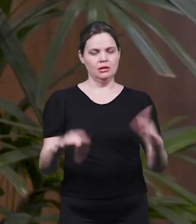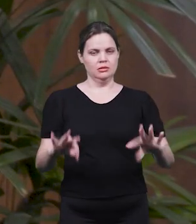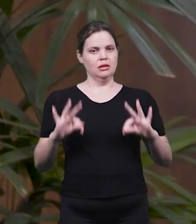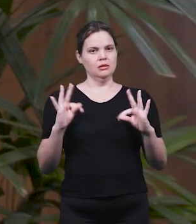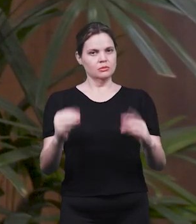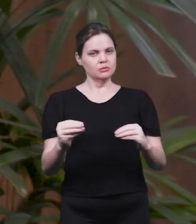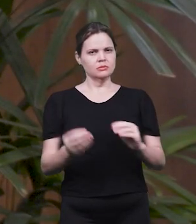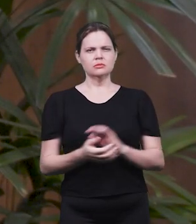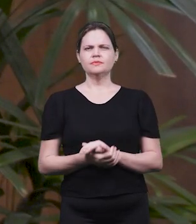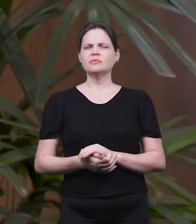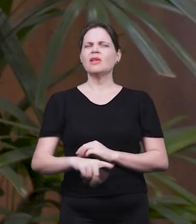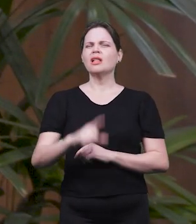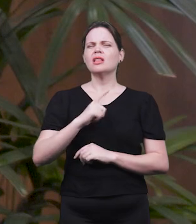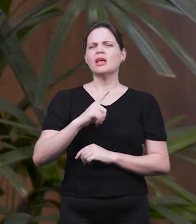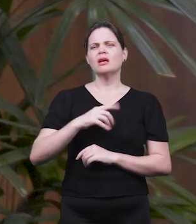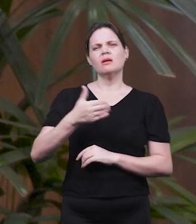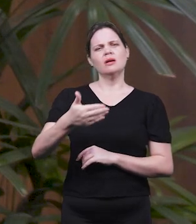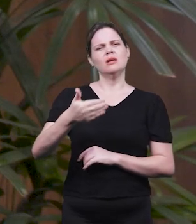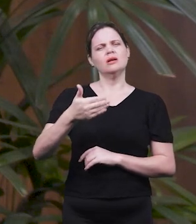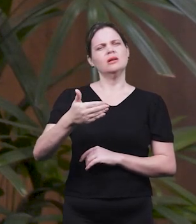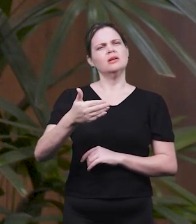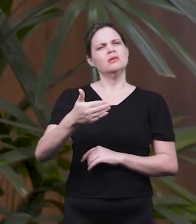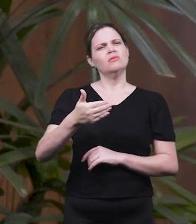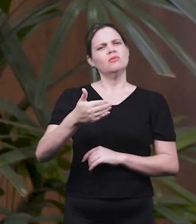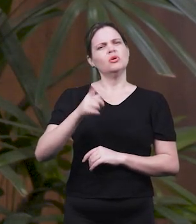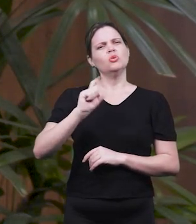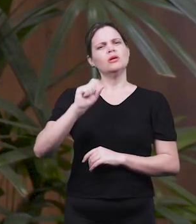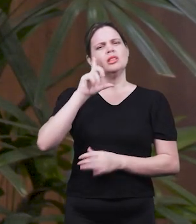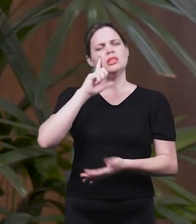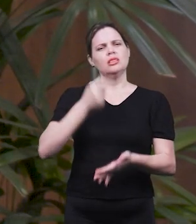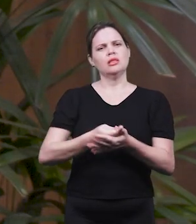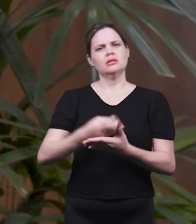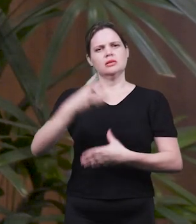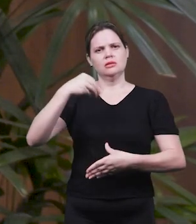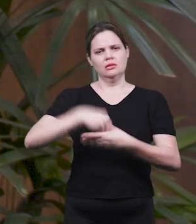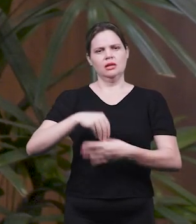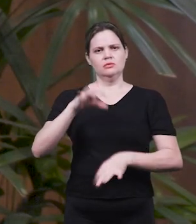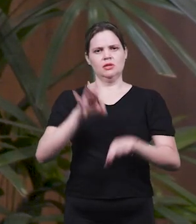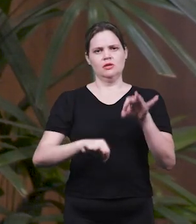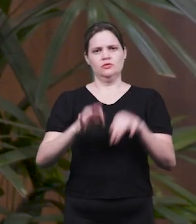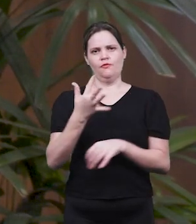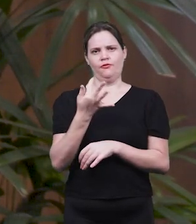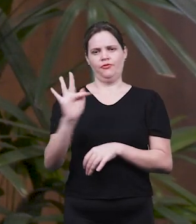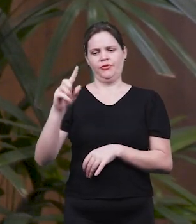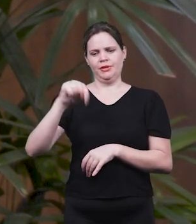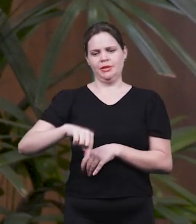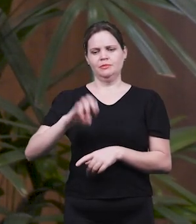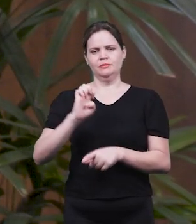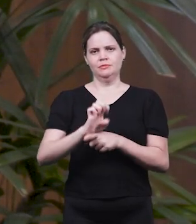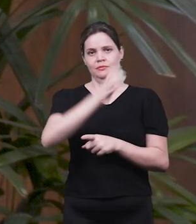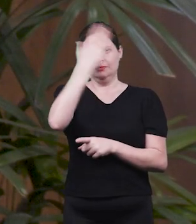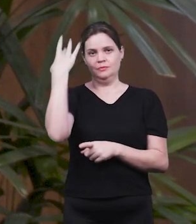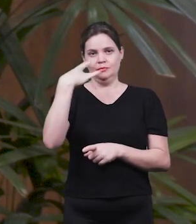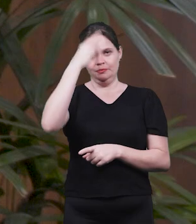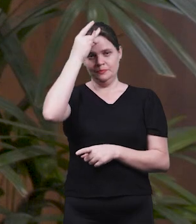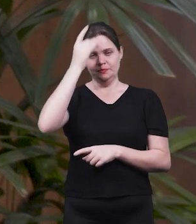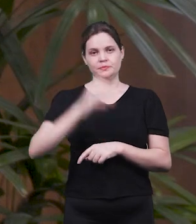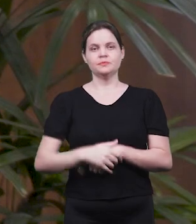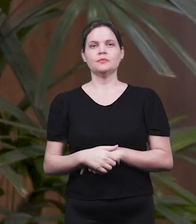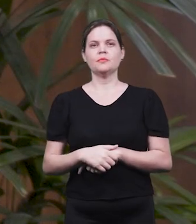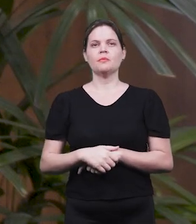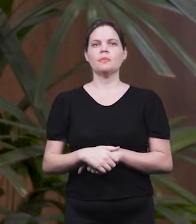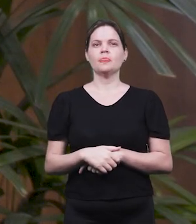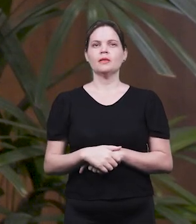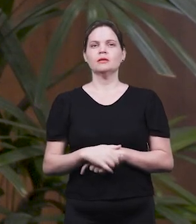até recente aqui da Justiça Federal aqui de Vitória, em que